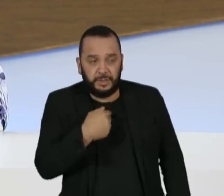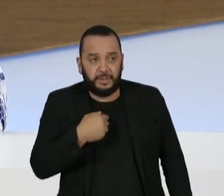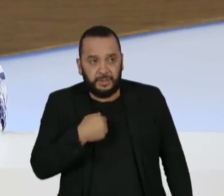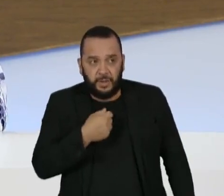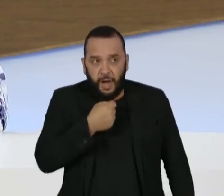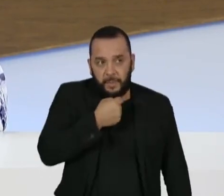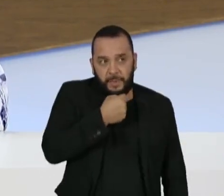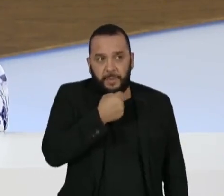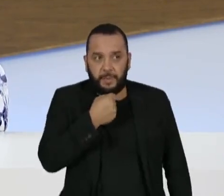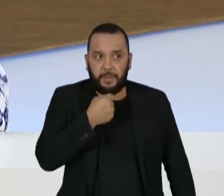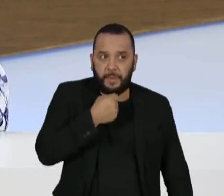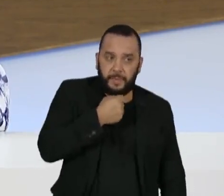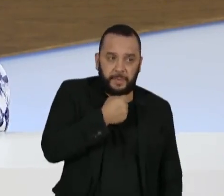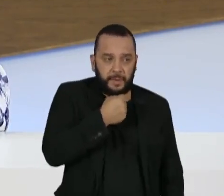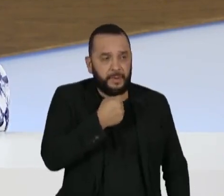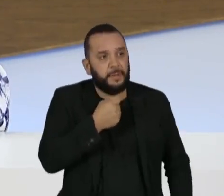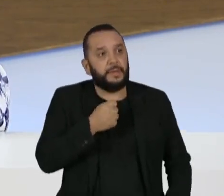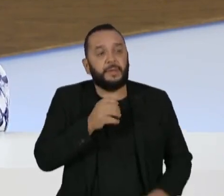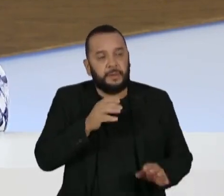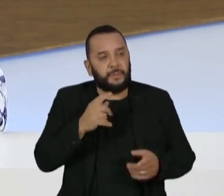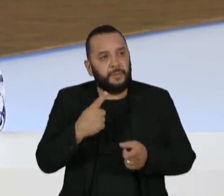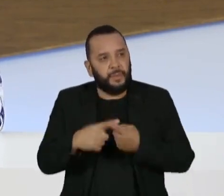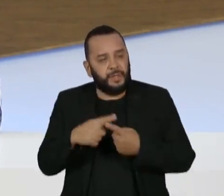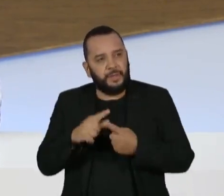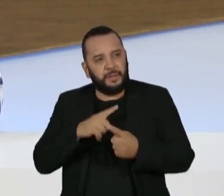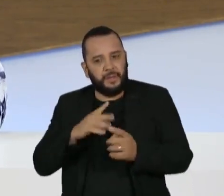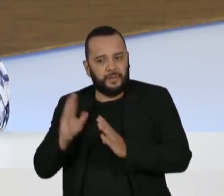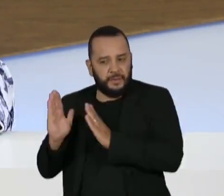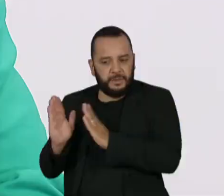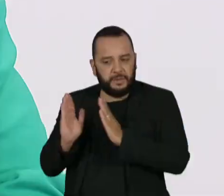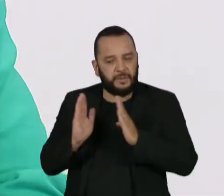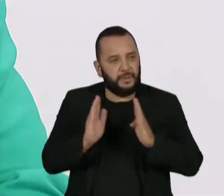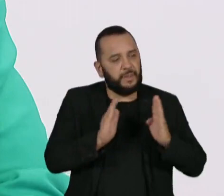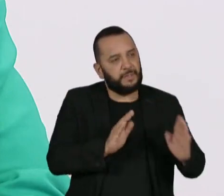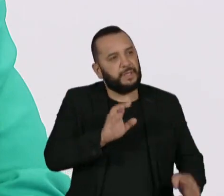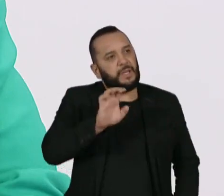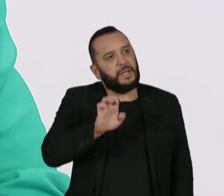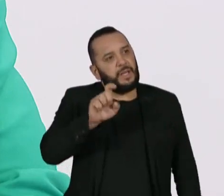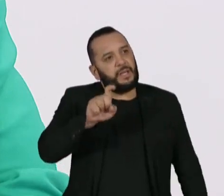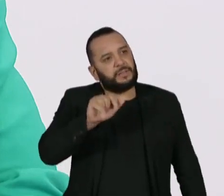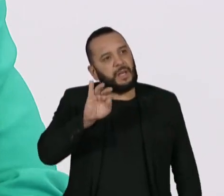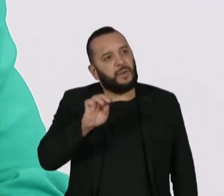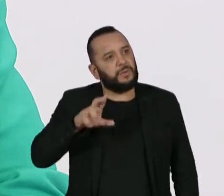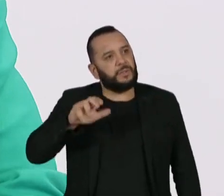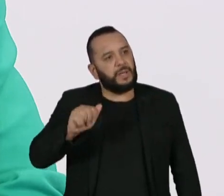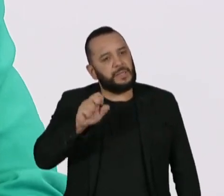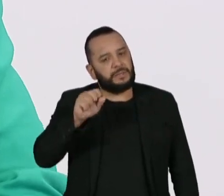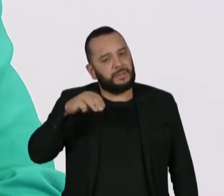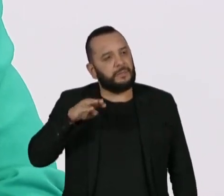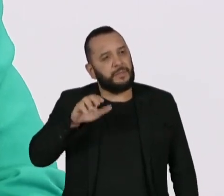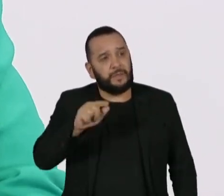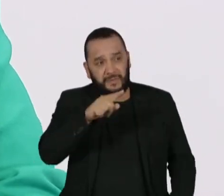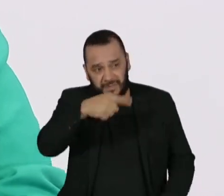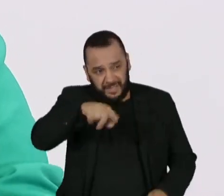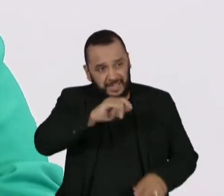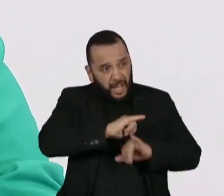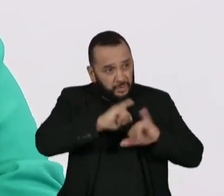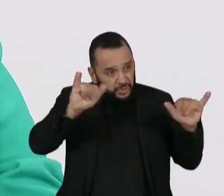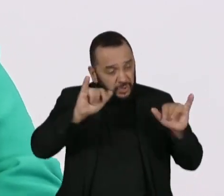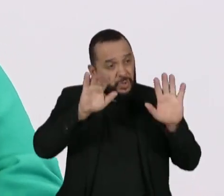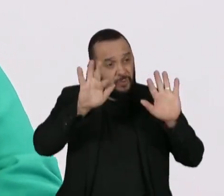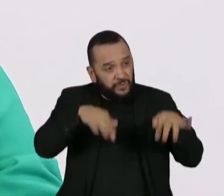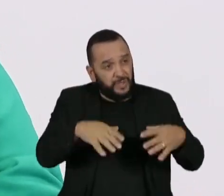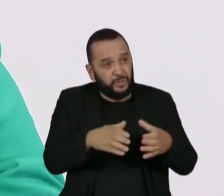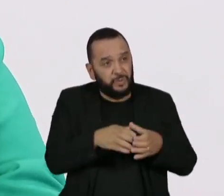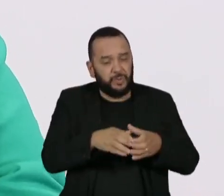apesar da sequência do Exalta Samba? Porque, sim, se eu não me engano, vocês anunciaram o fim do grupo em determinado